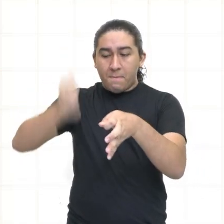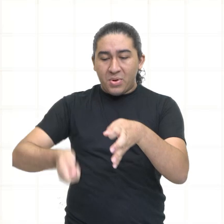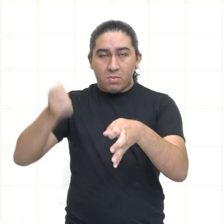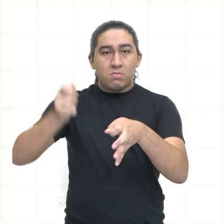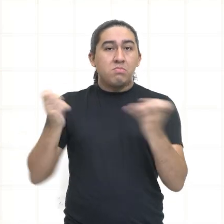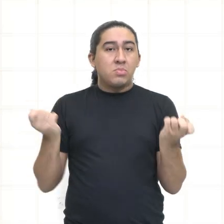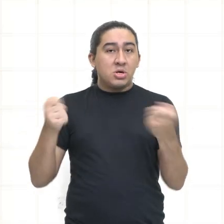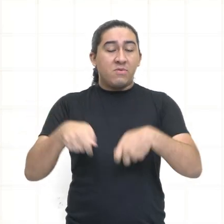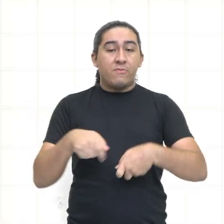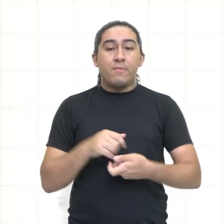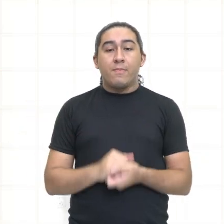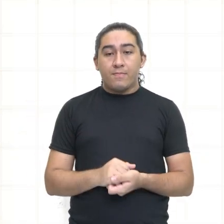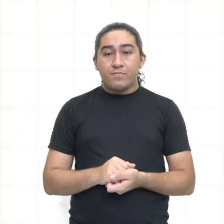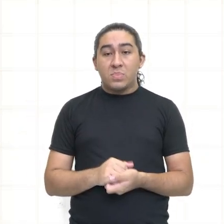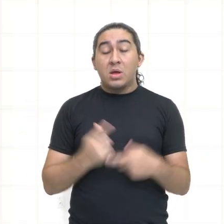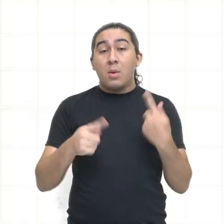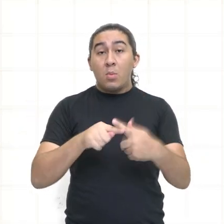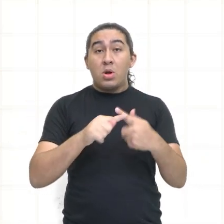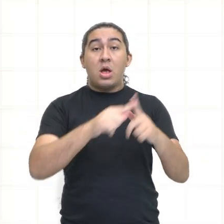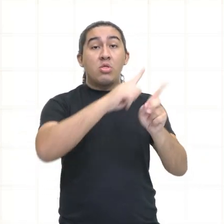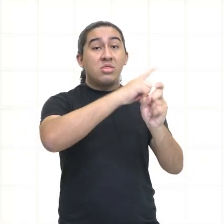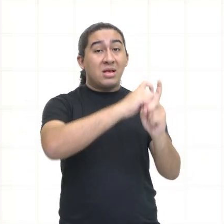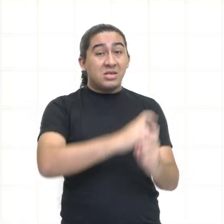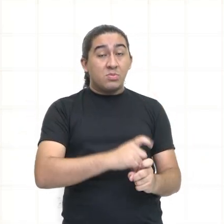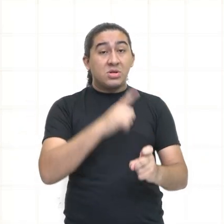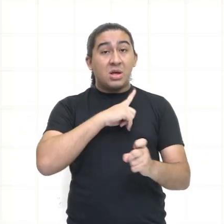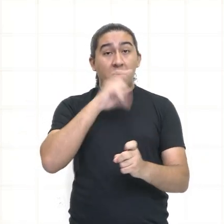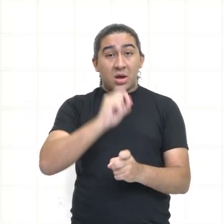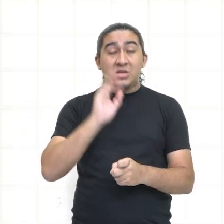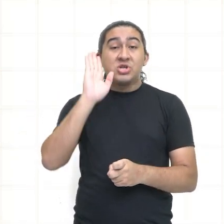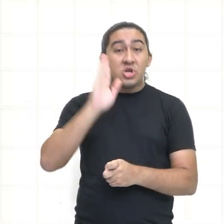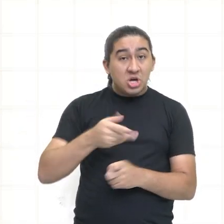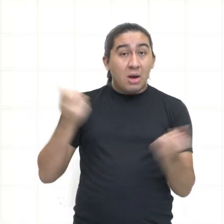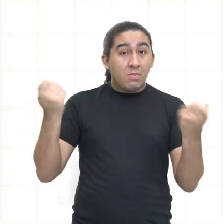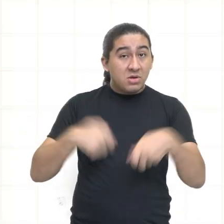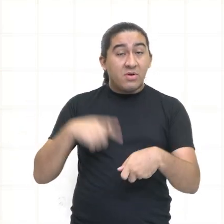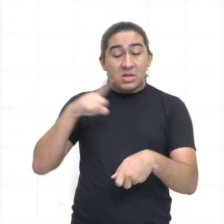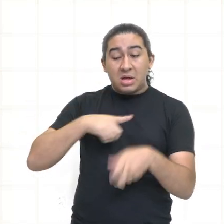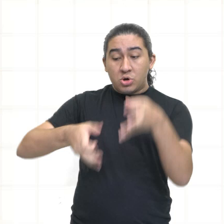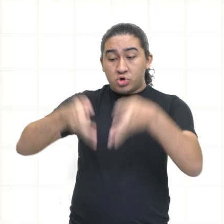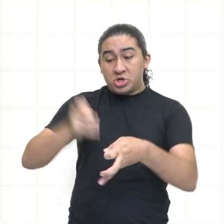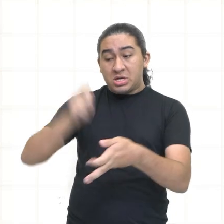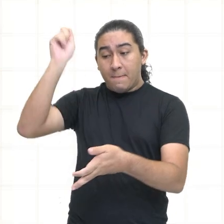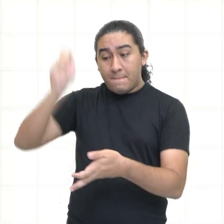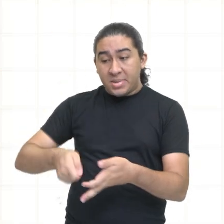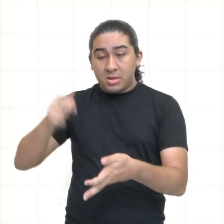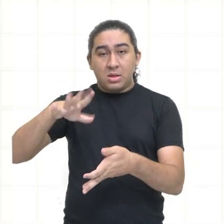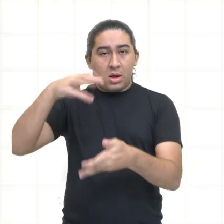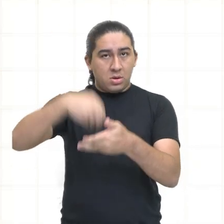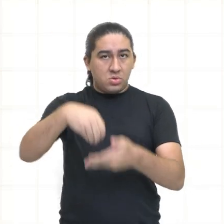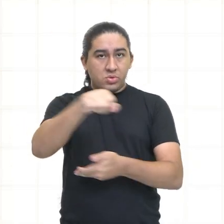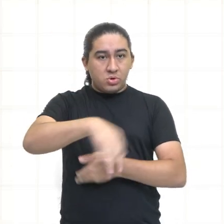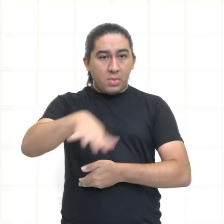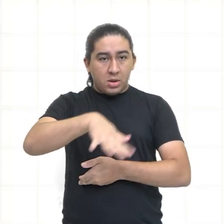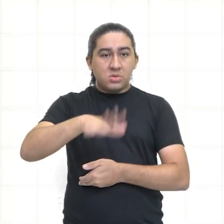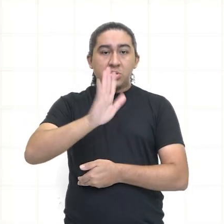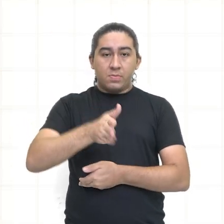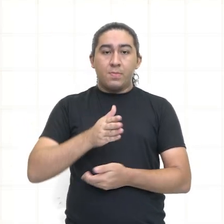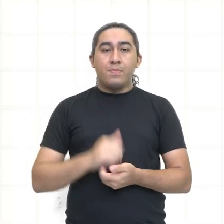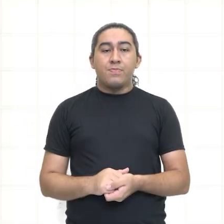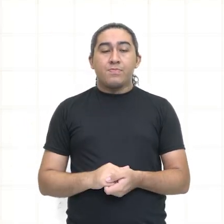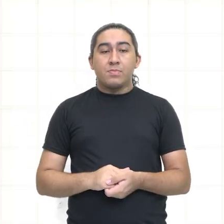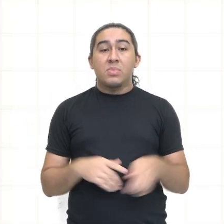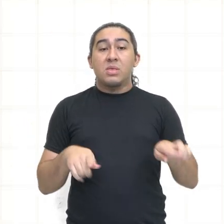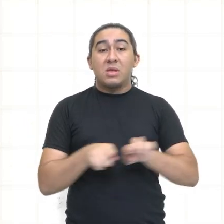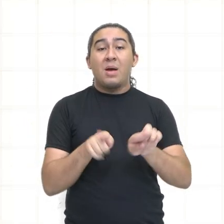tribunais, em que os nazistas eles tiveram ali as suas penas declaradas dentro desses locais.